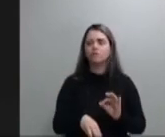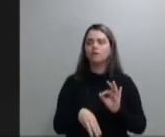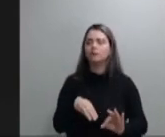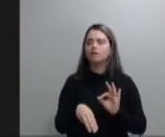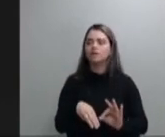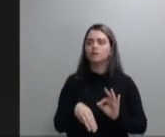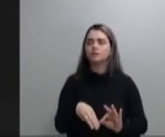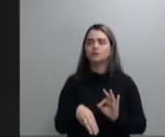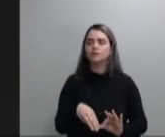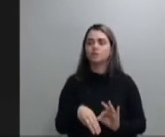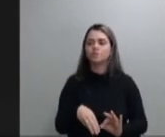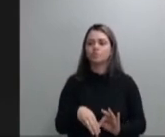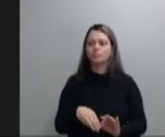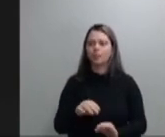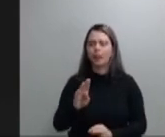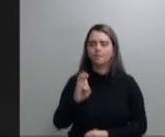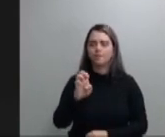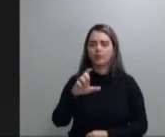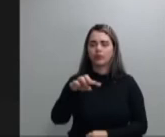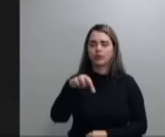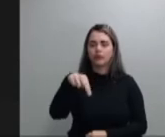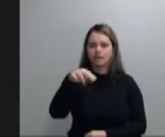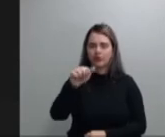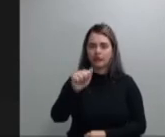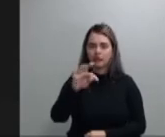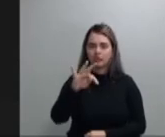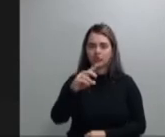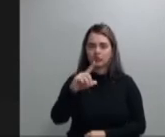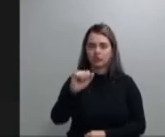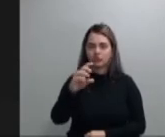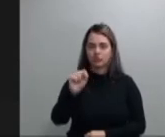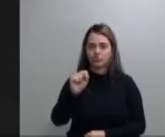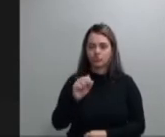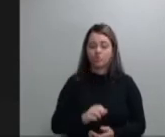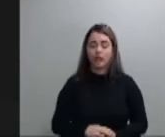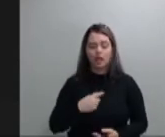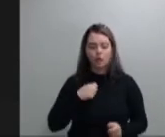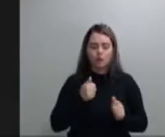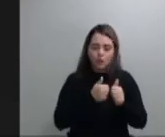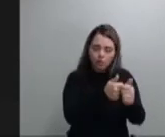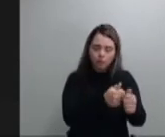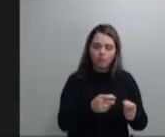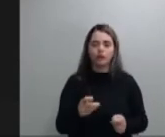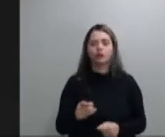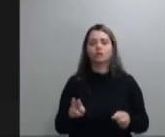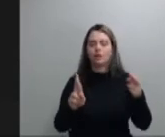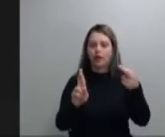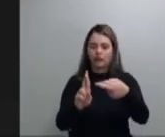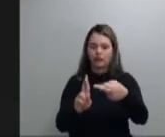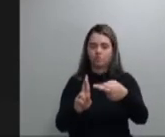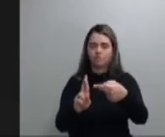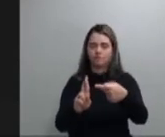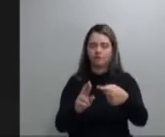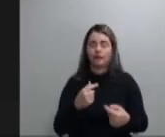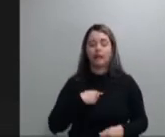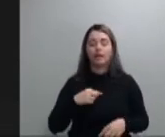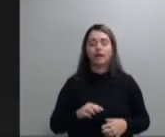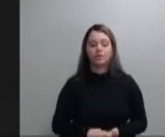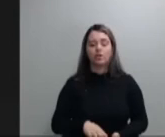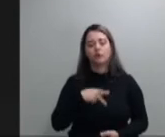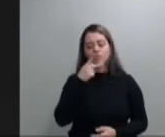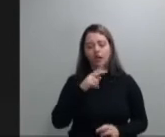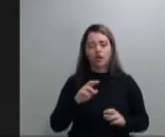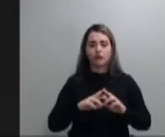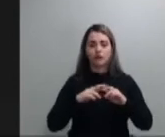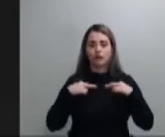Benedito também nós vemos Napoleão acompanha o relator então eu proclamo a turma por maioria